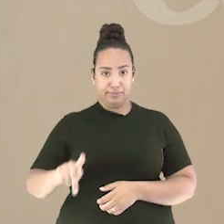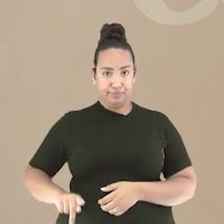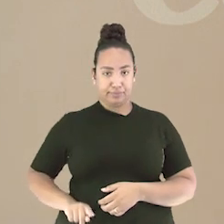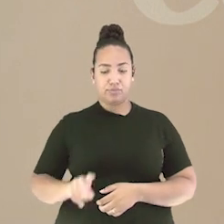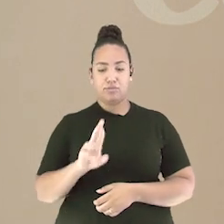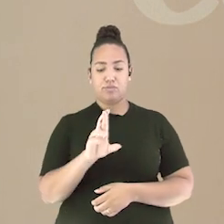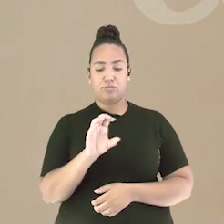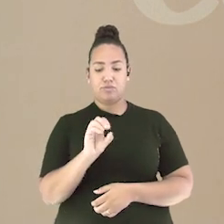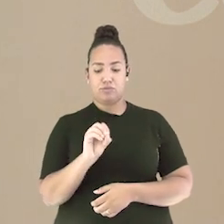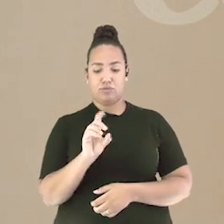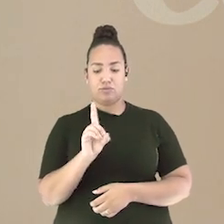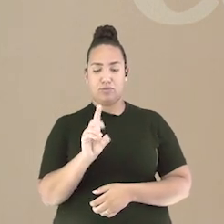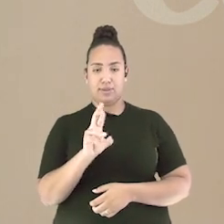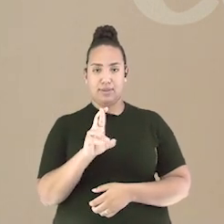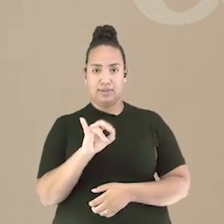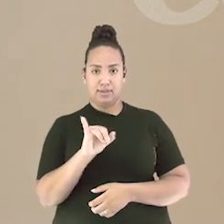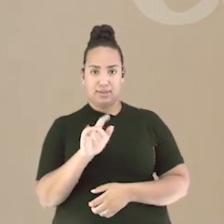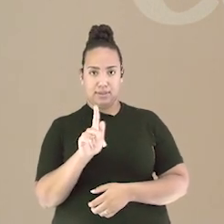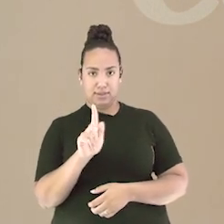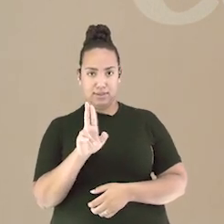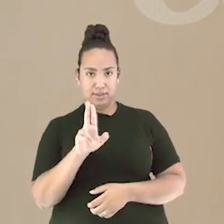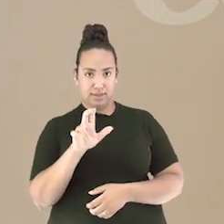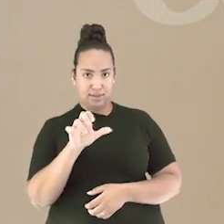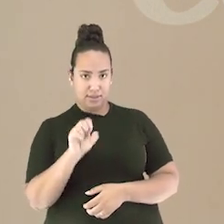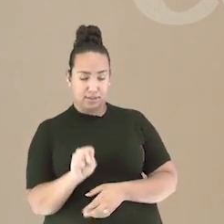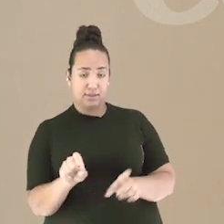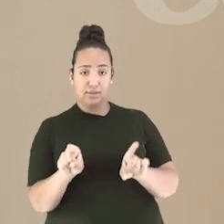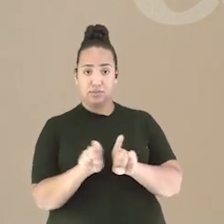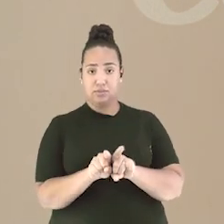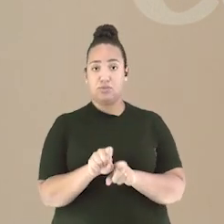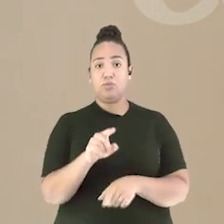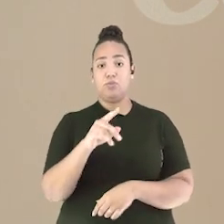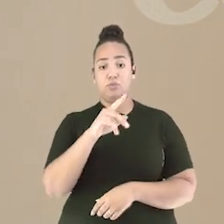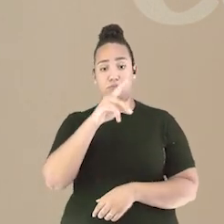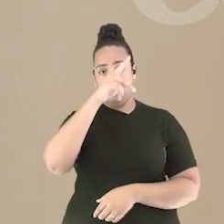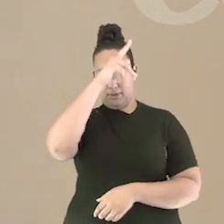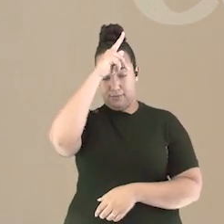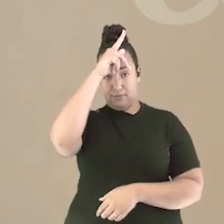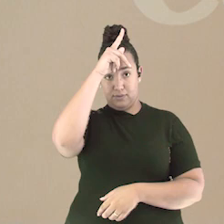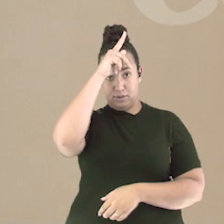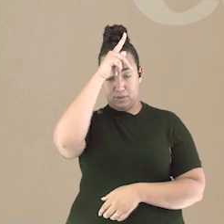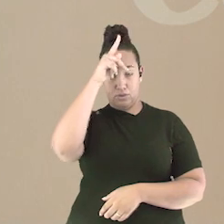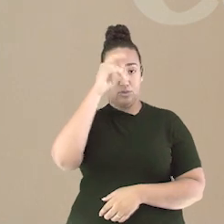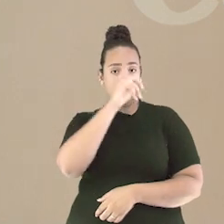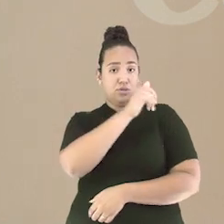presidente, o Rodrigues Alves, junto ao prefeito do Rio de Janeiro, Pereira Passos,